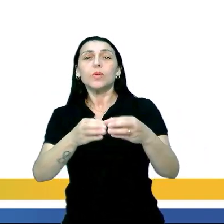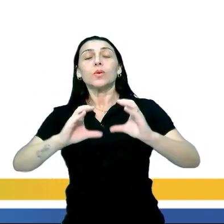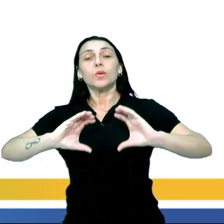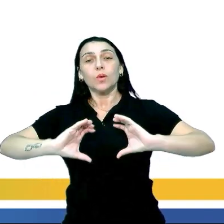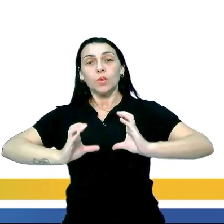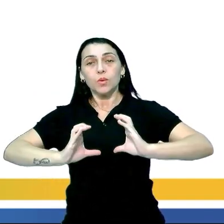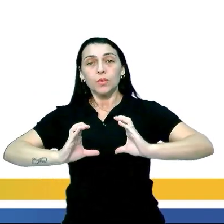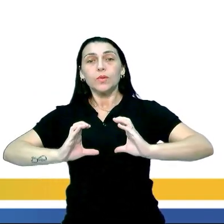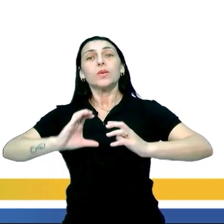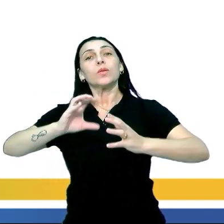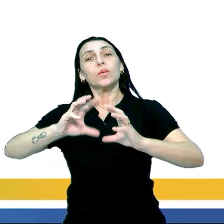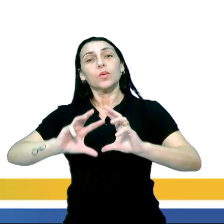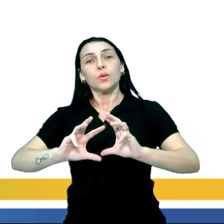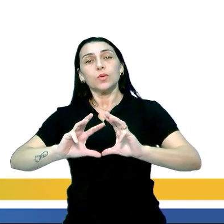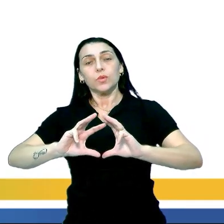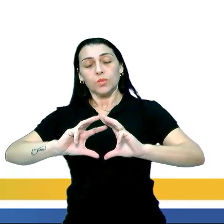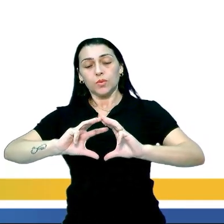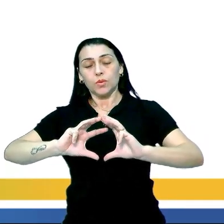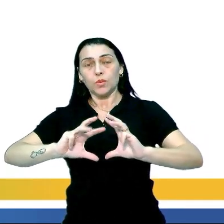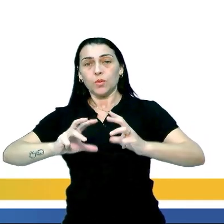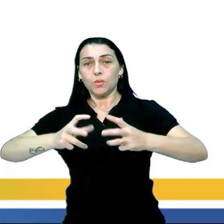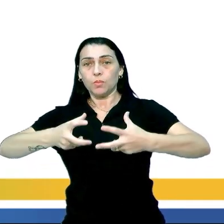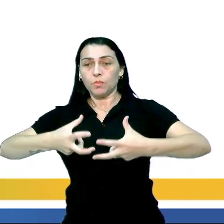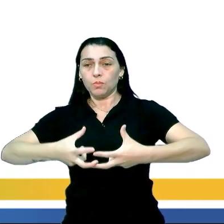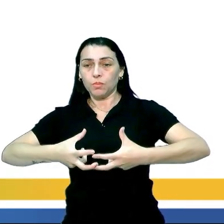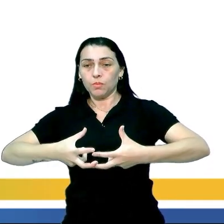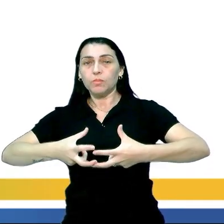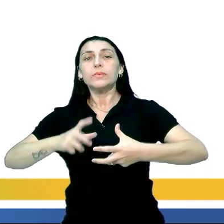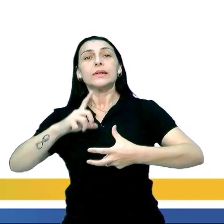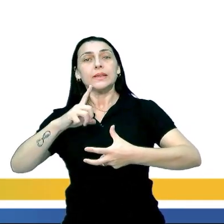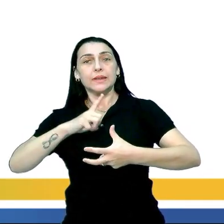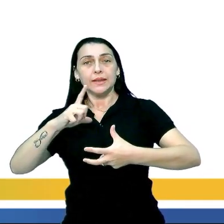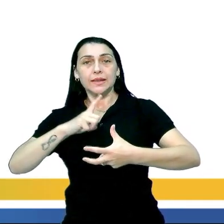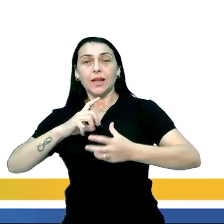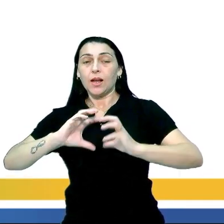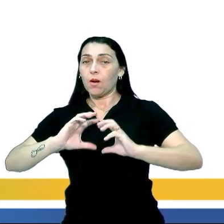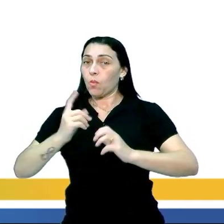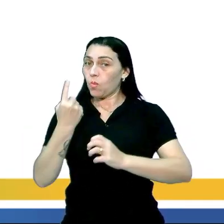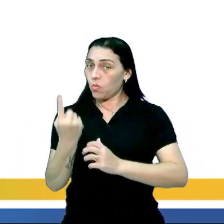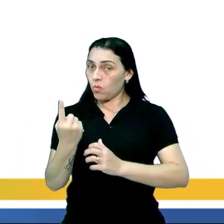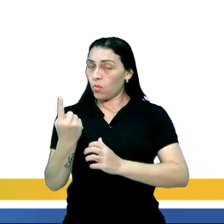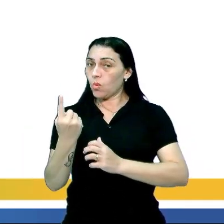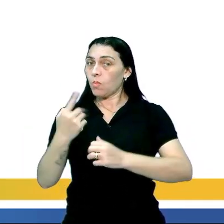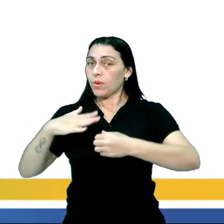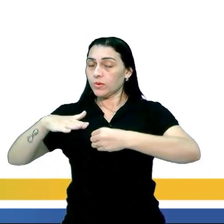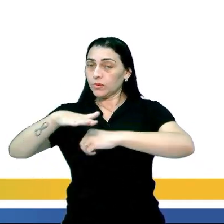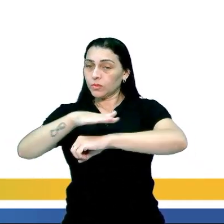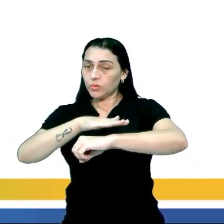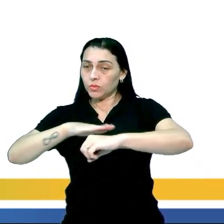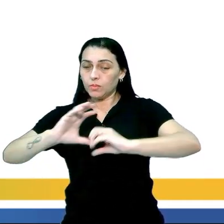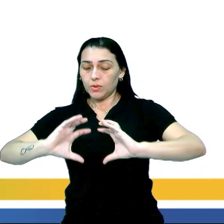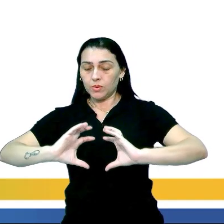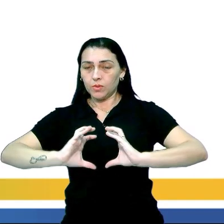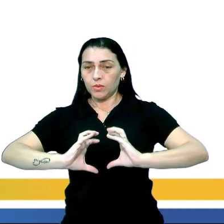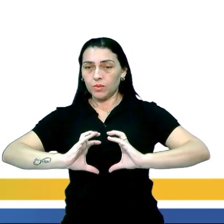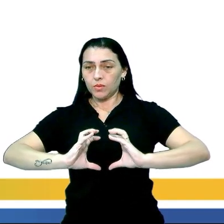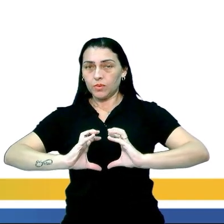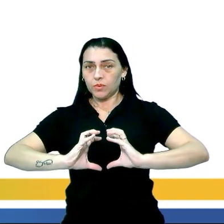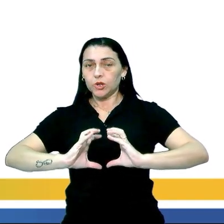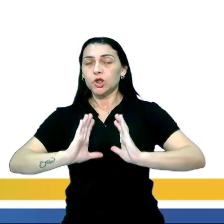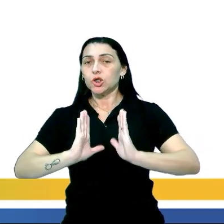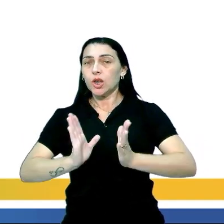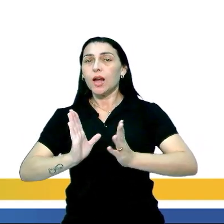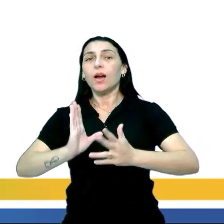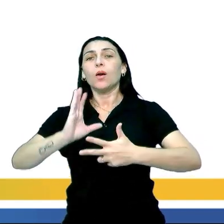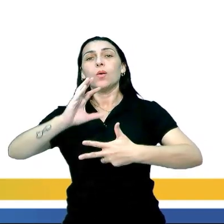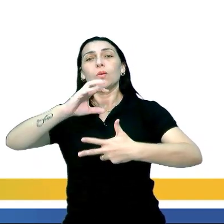redondos e os poliedros. Os corpos redondos, ele possui pelo menos uma superfície arredondada. Já os